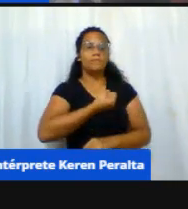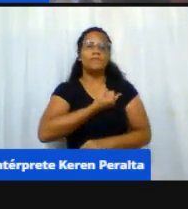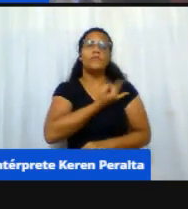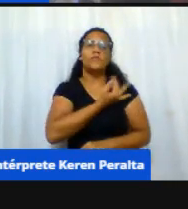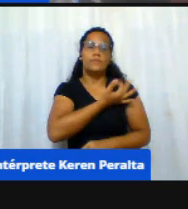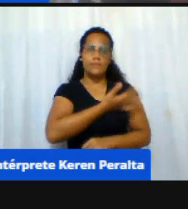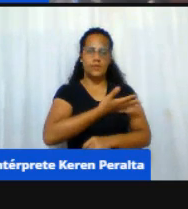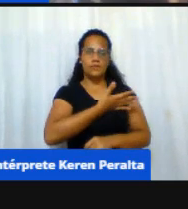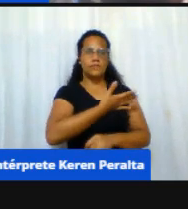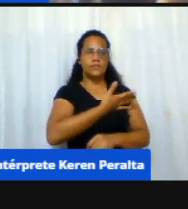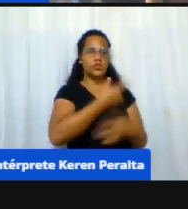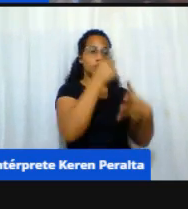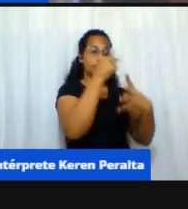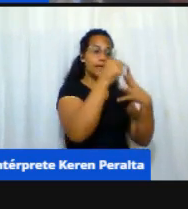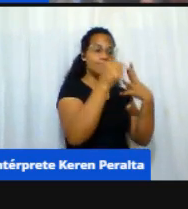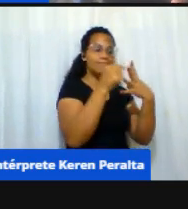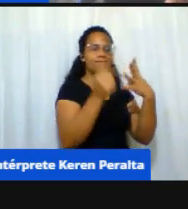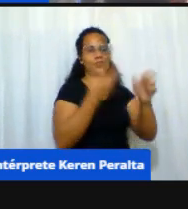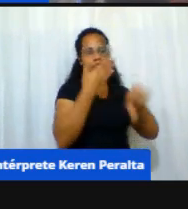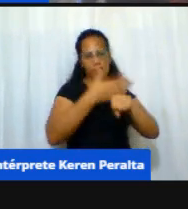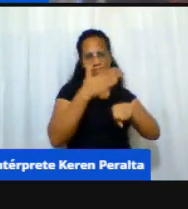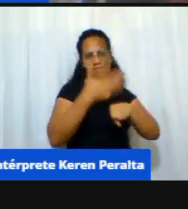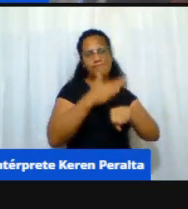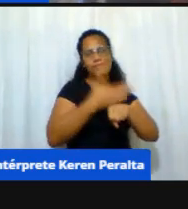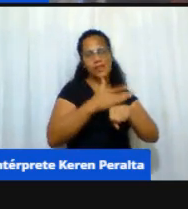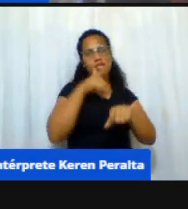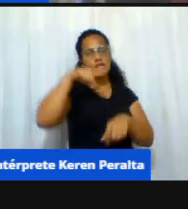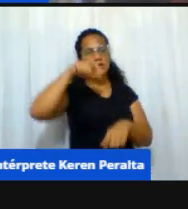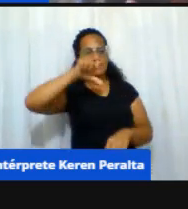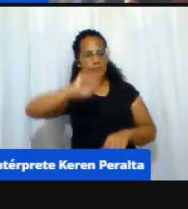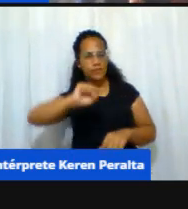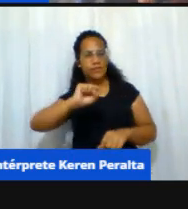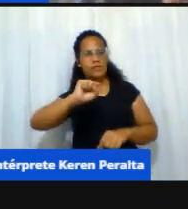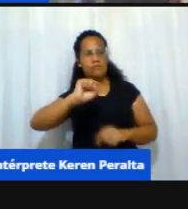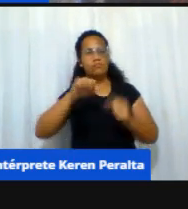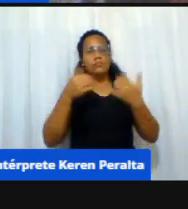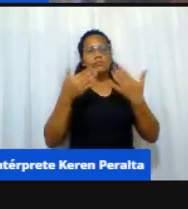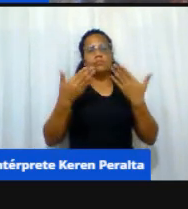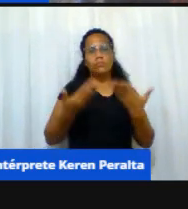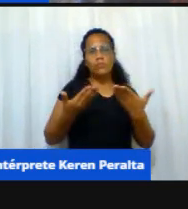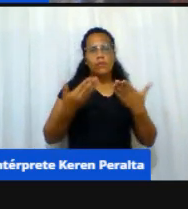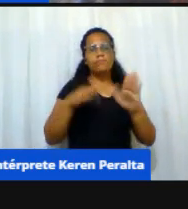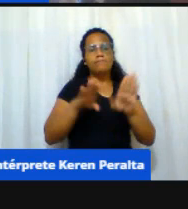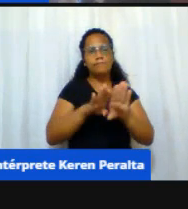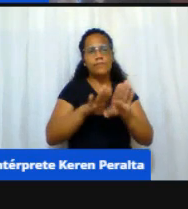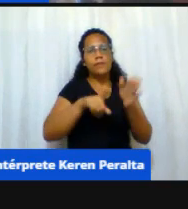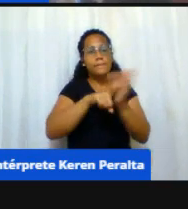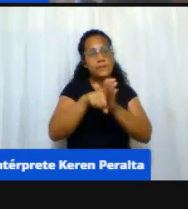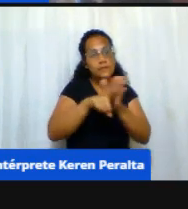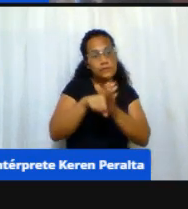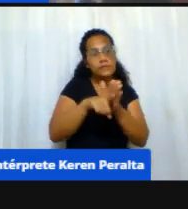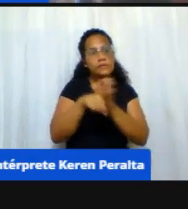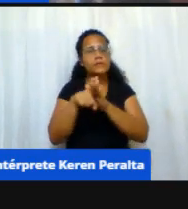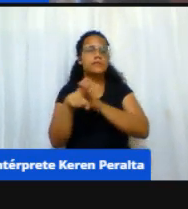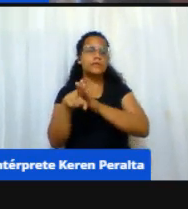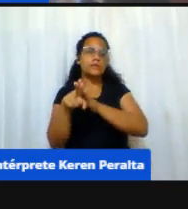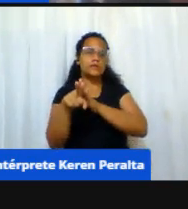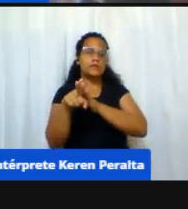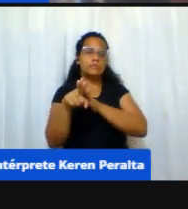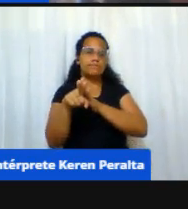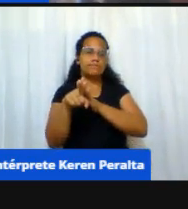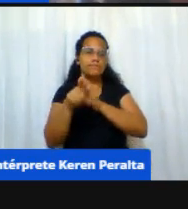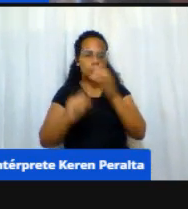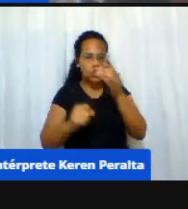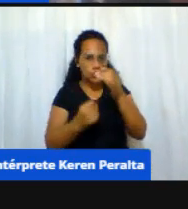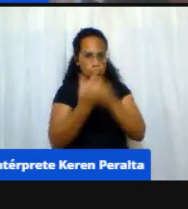linguagem, até como um guia para pesquisas e elaboração de plano de curso, com vista a estabelecerem